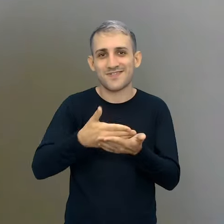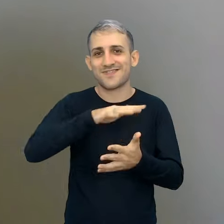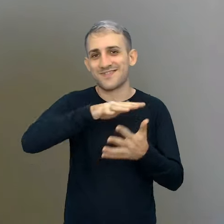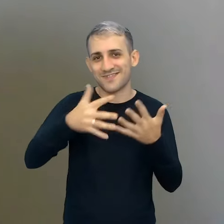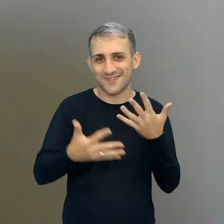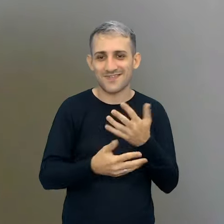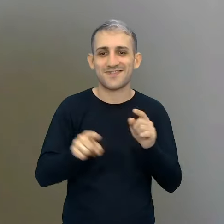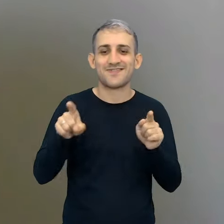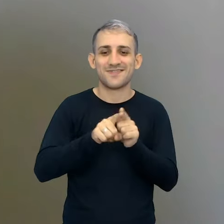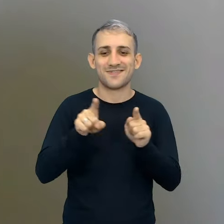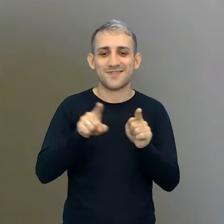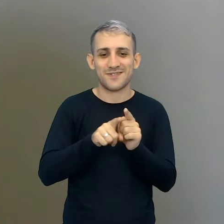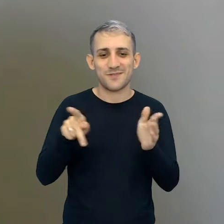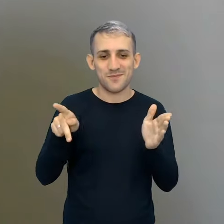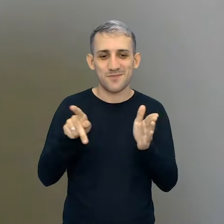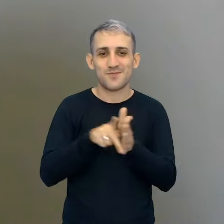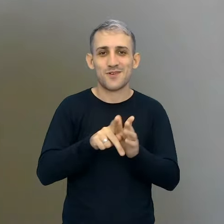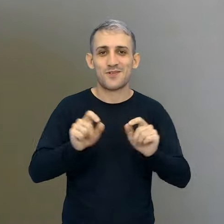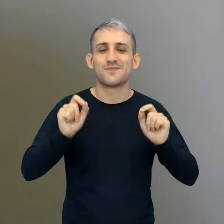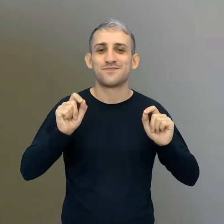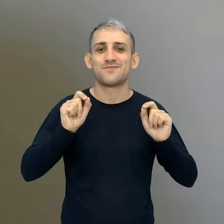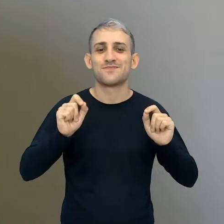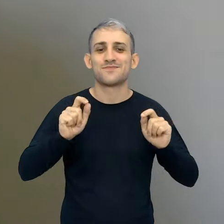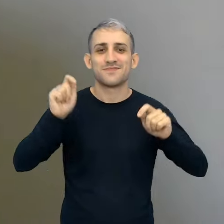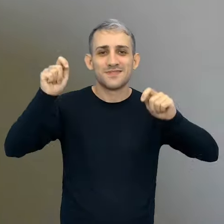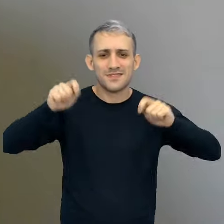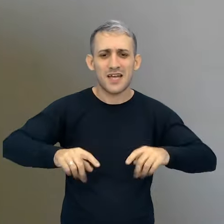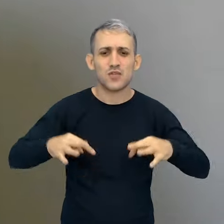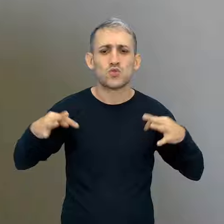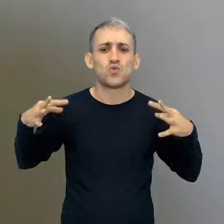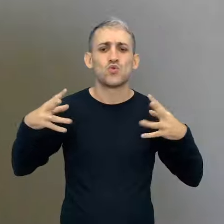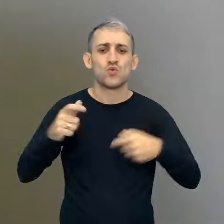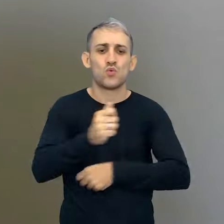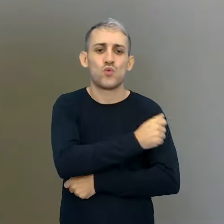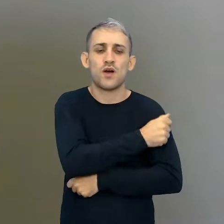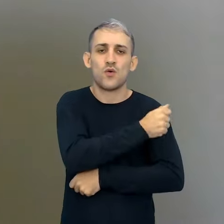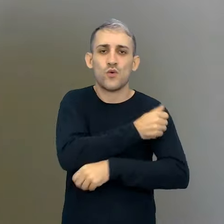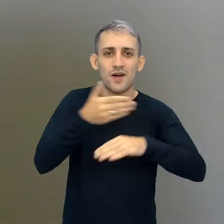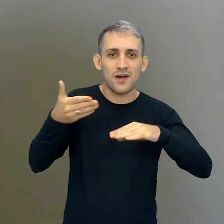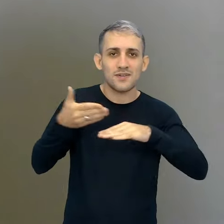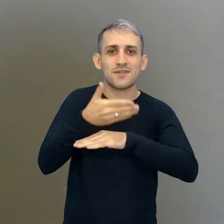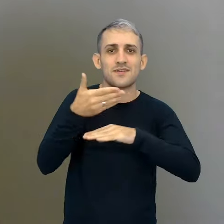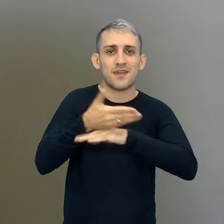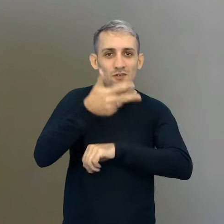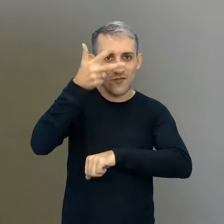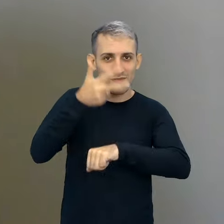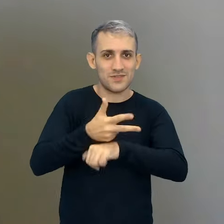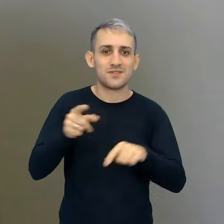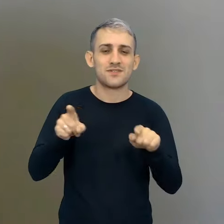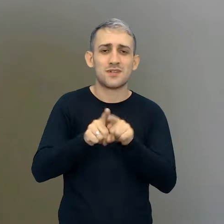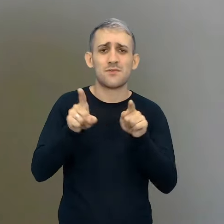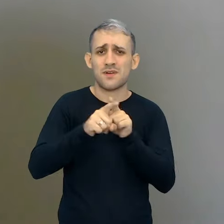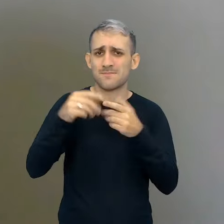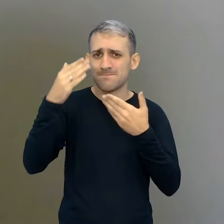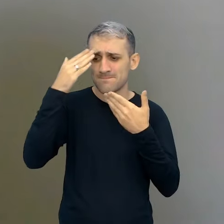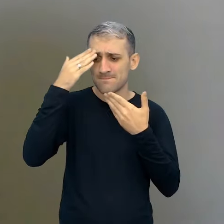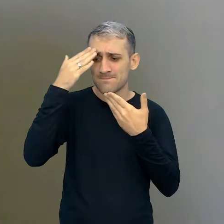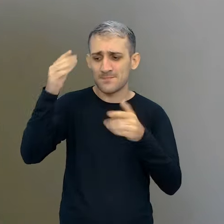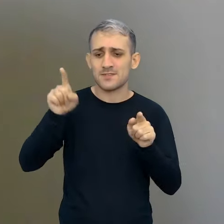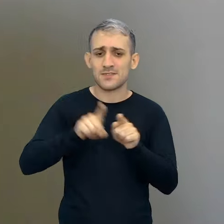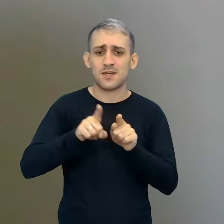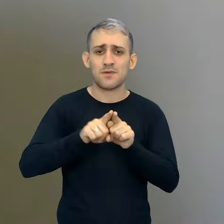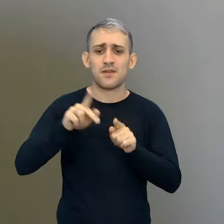na questão das Libras para que todos possam acessar a esse vídeo agradecer também a